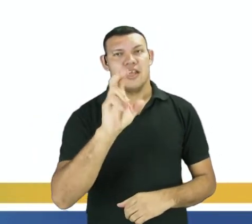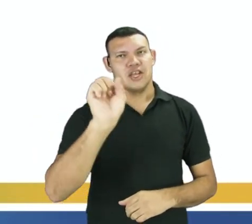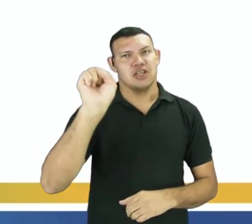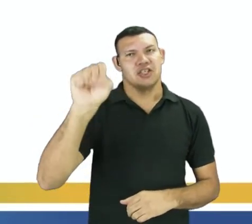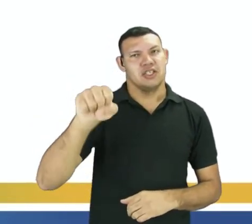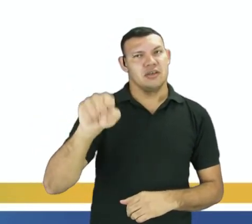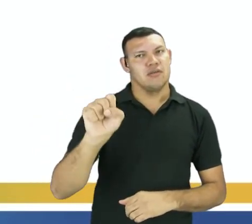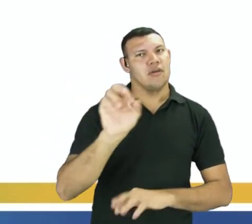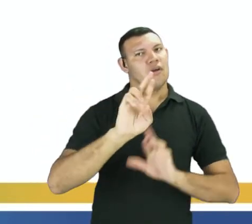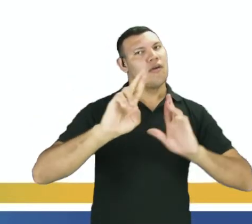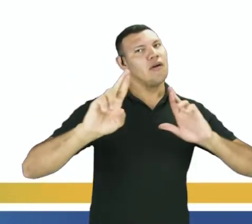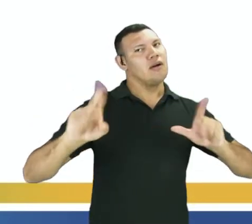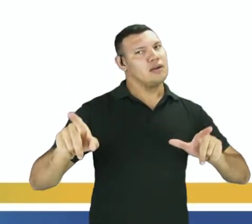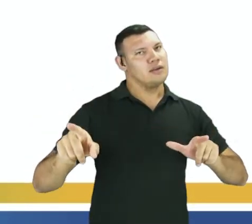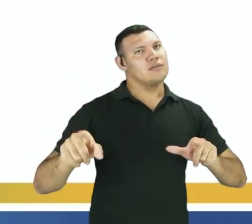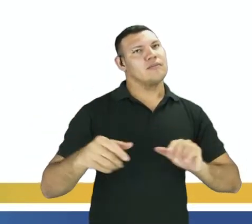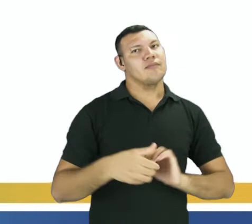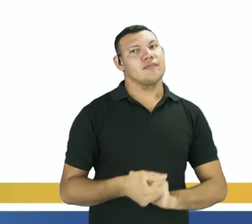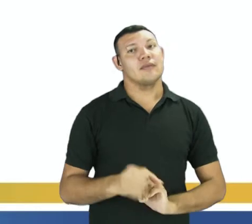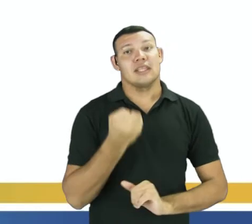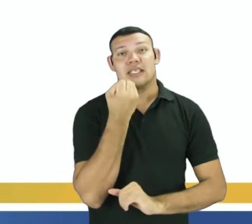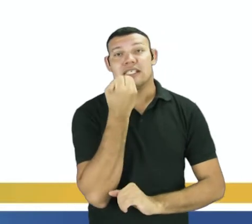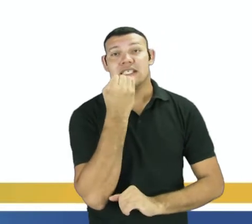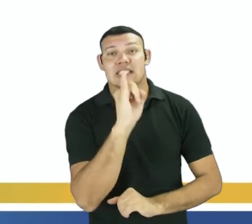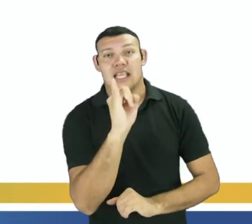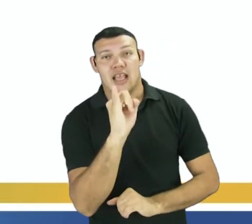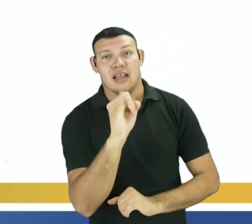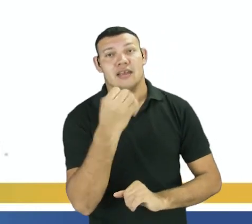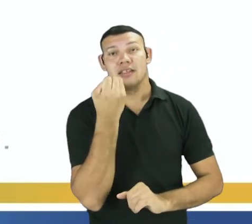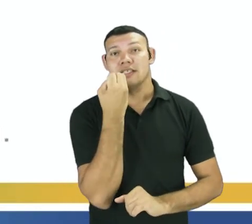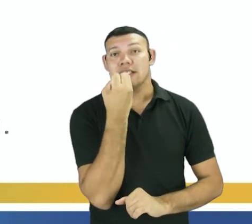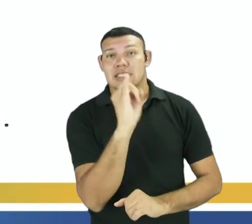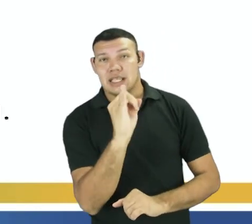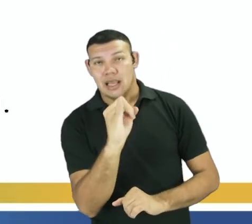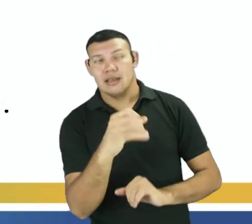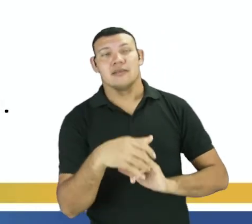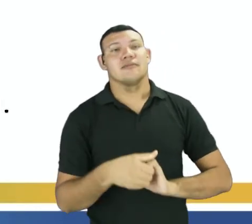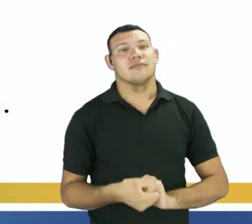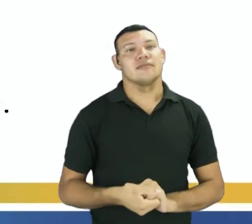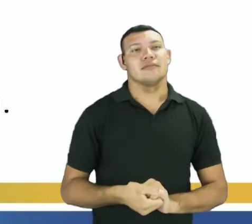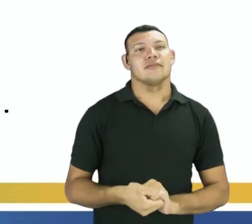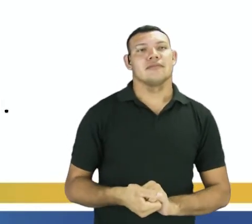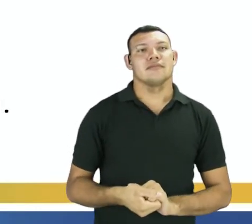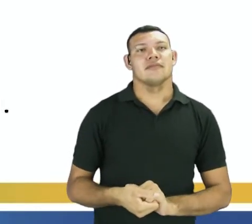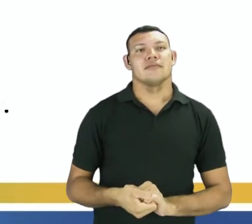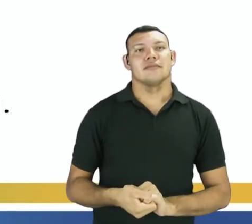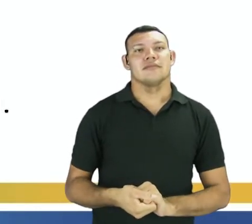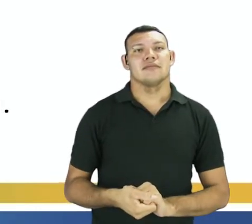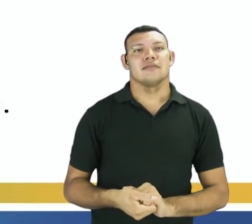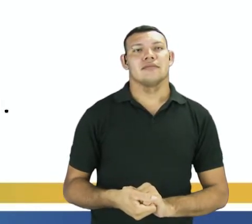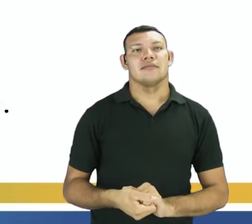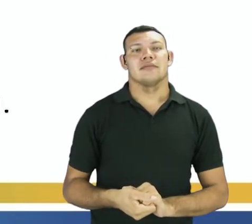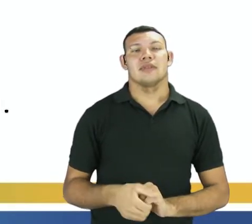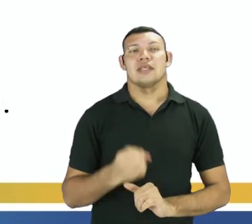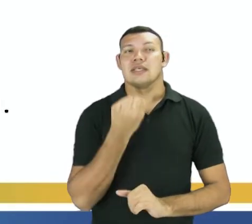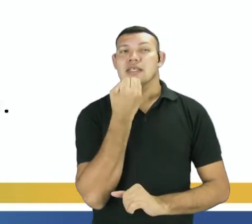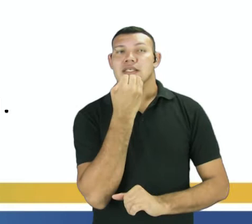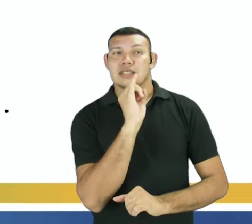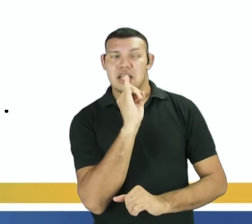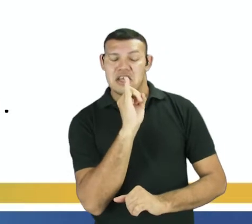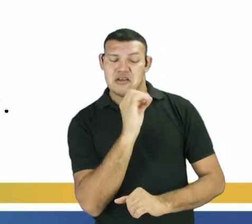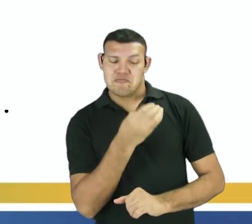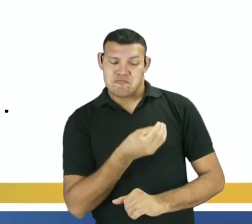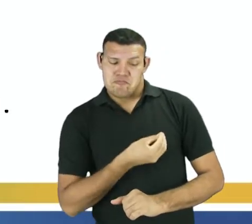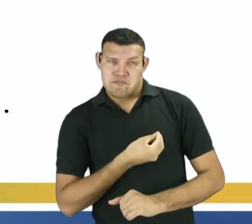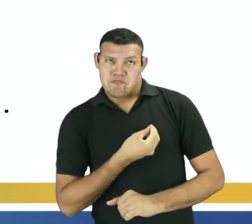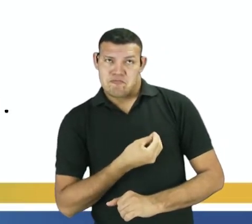supongamos, sempre que. Esses aí são os principais, certo? O se é o que vem aparecer mais, tá, pessoal? Não confunda